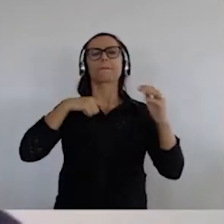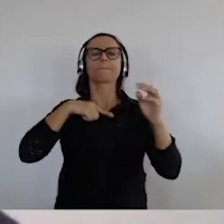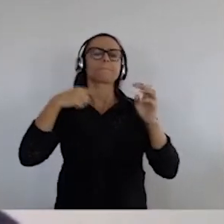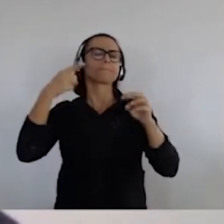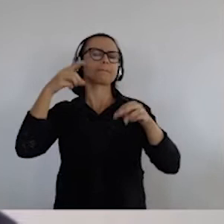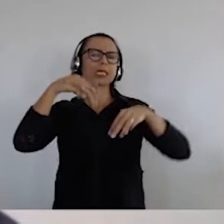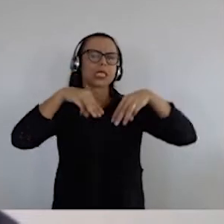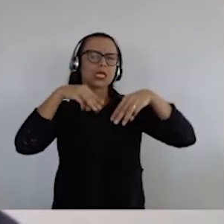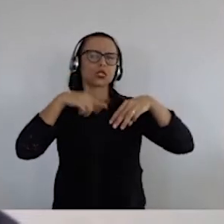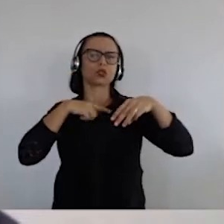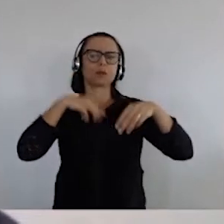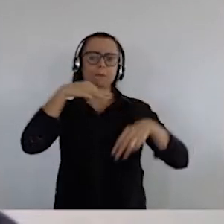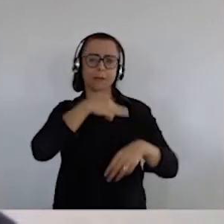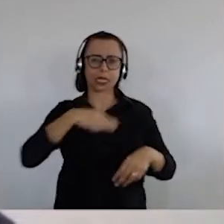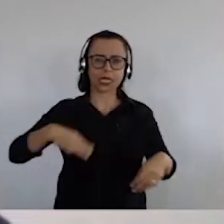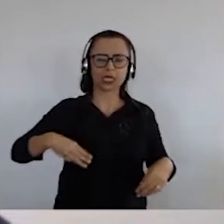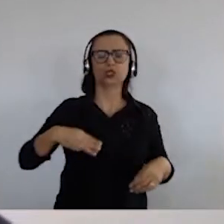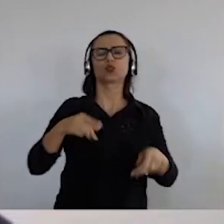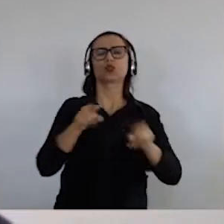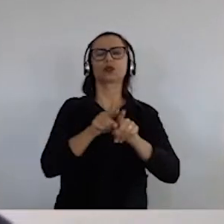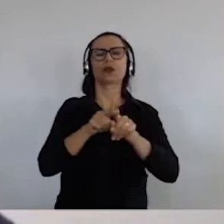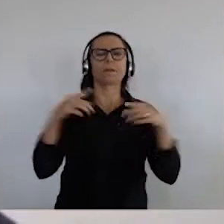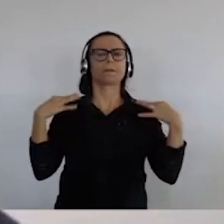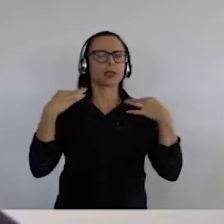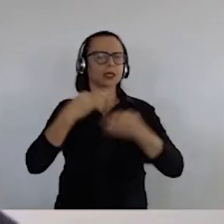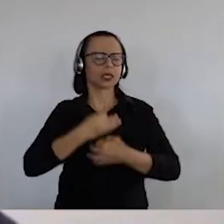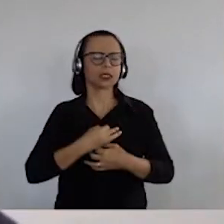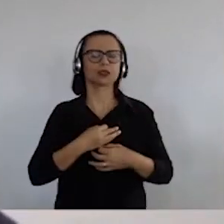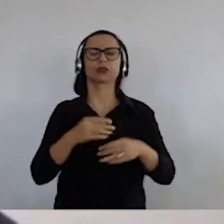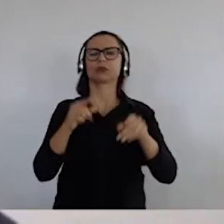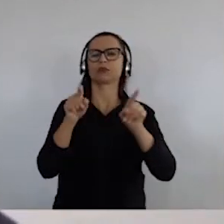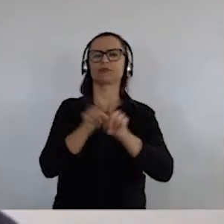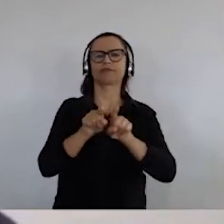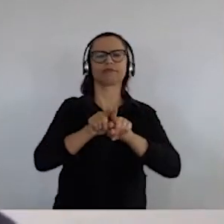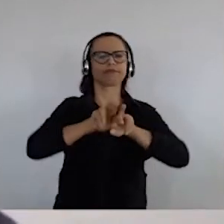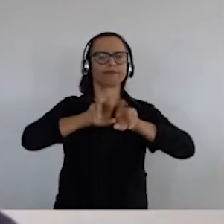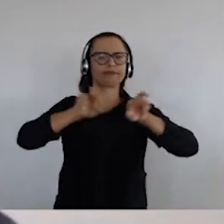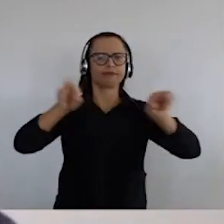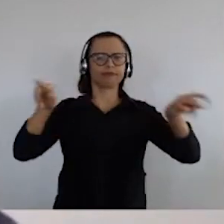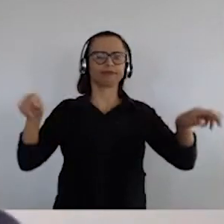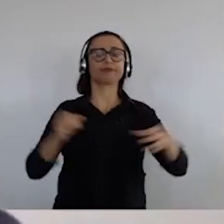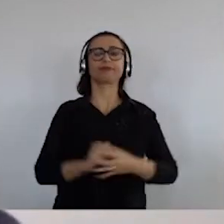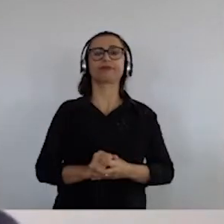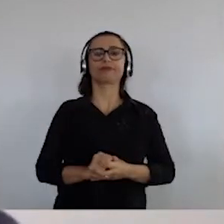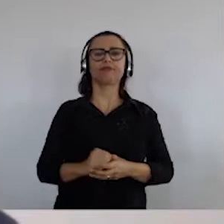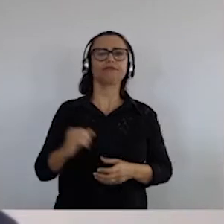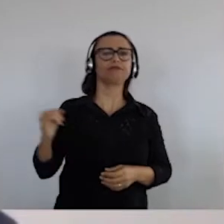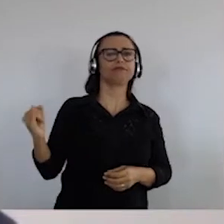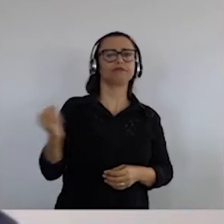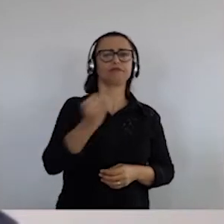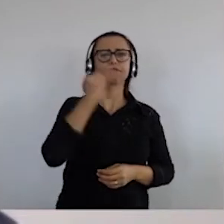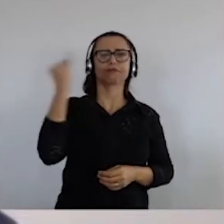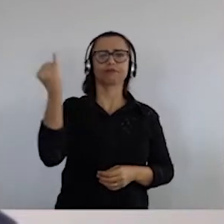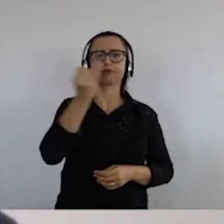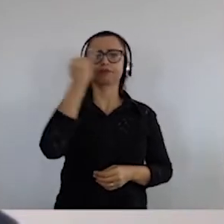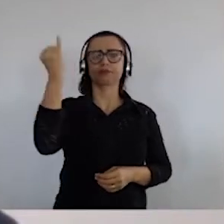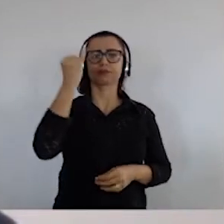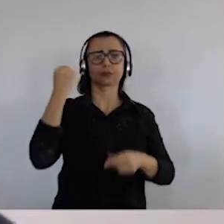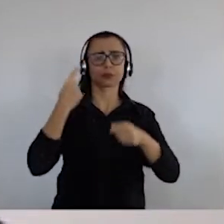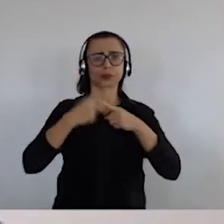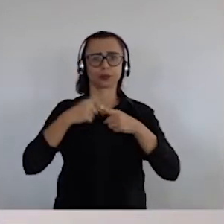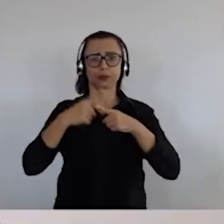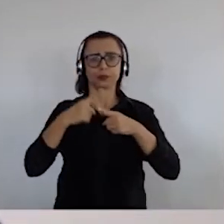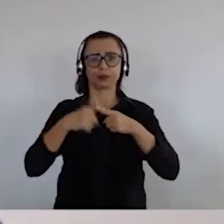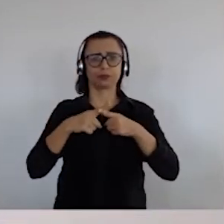Nós achamos esse tema, essa questão, extremamente importante. Importante